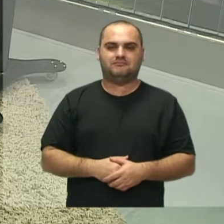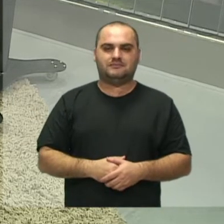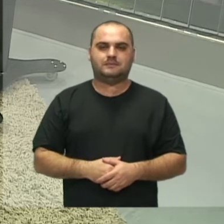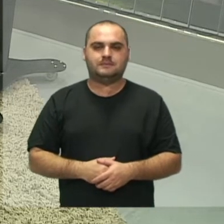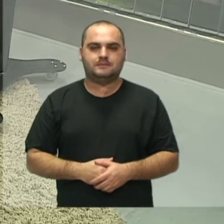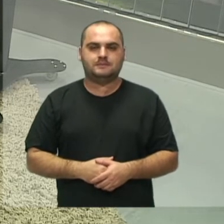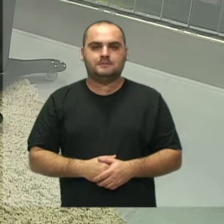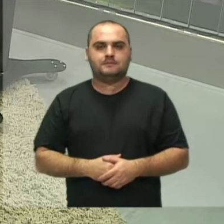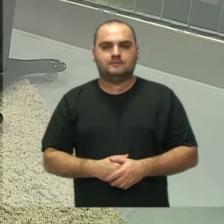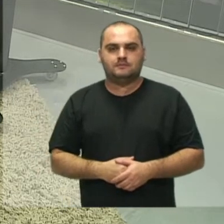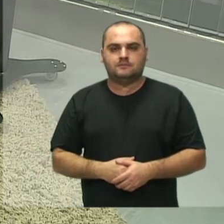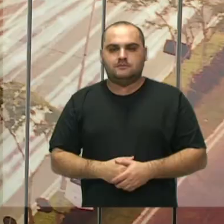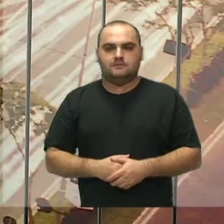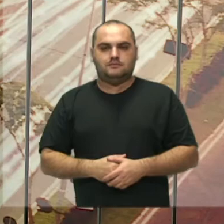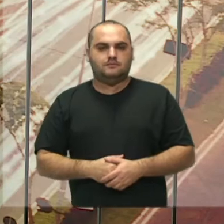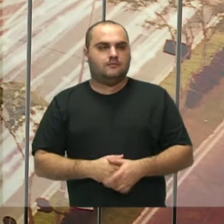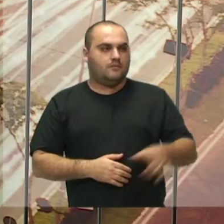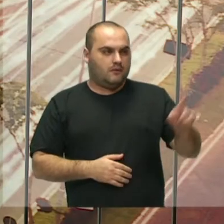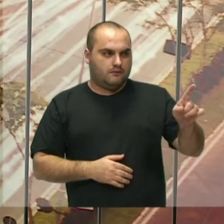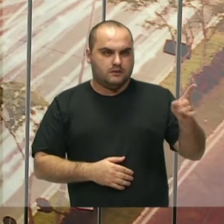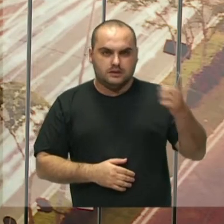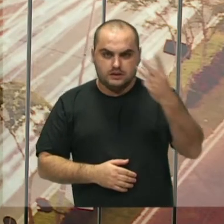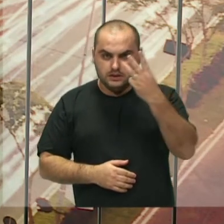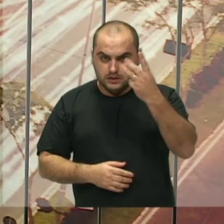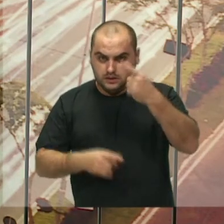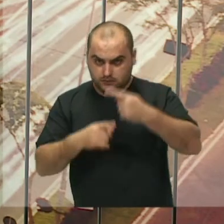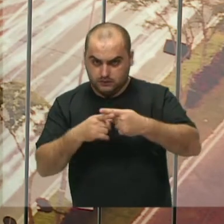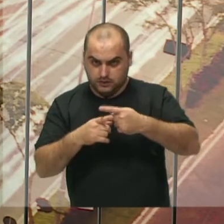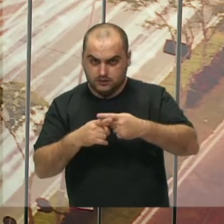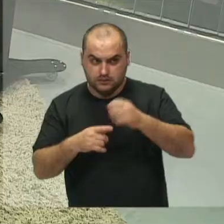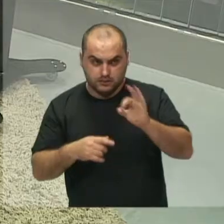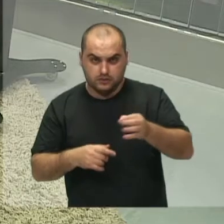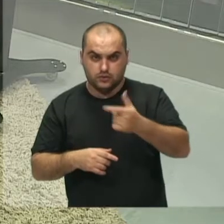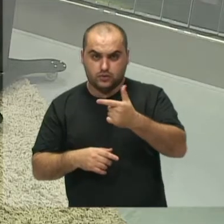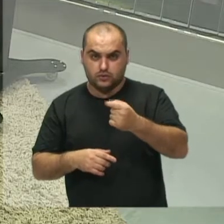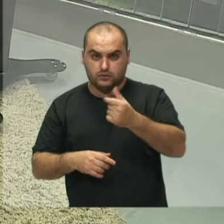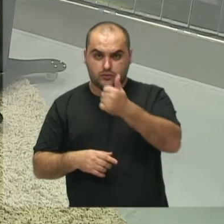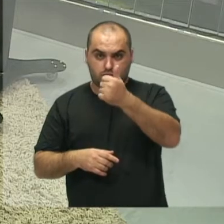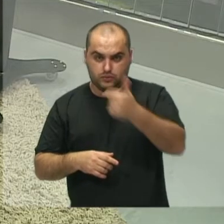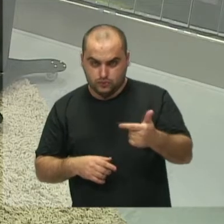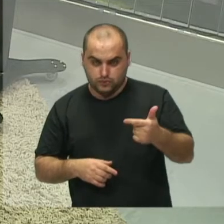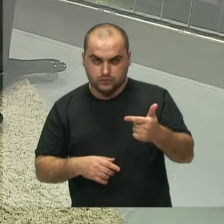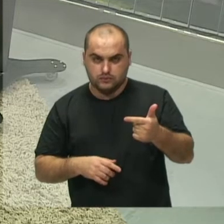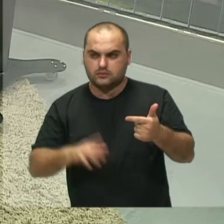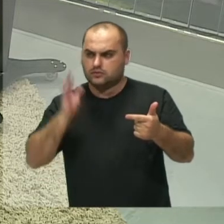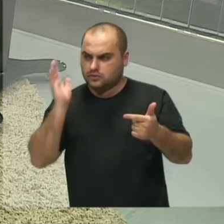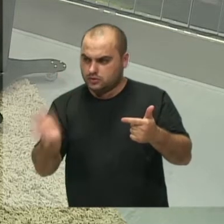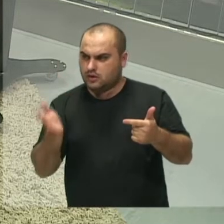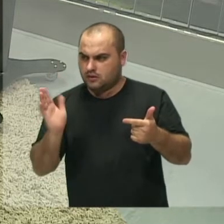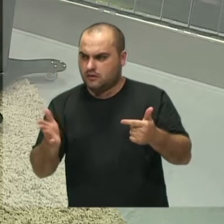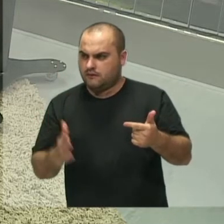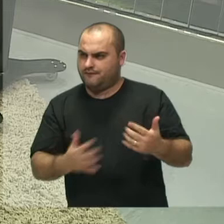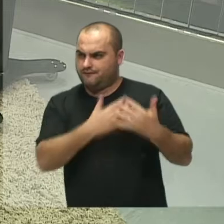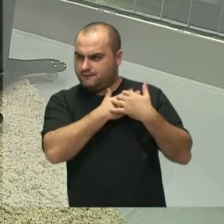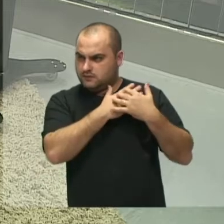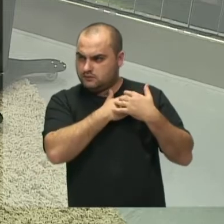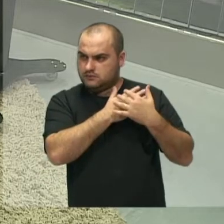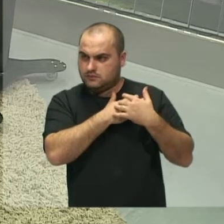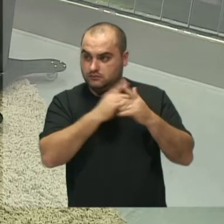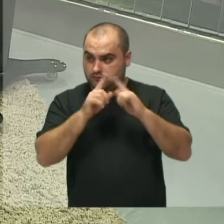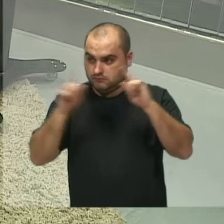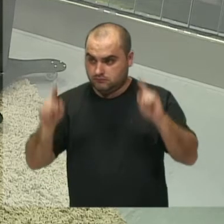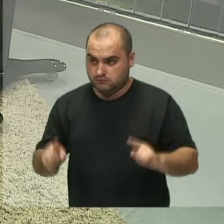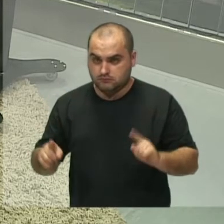concorreu 3 vezes, né? A primeira vez em 2012, mas já era servidora pública, né? Porque você explicou pra gente que começou